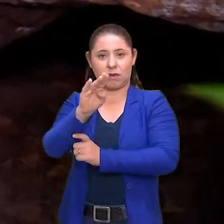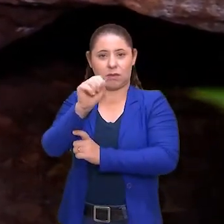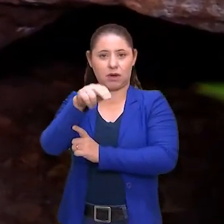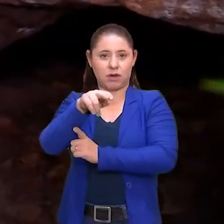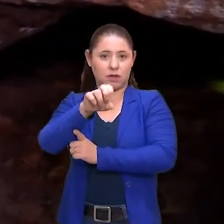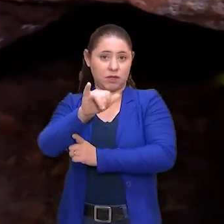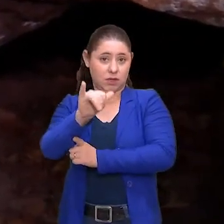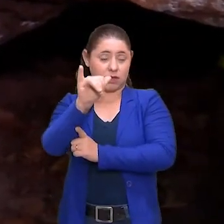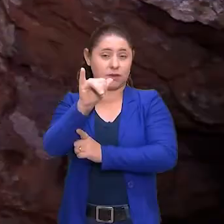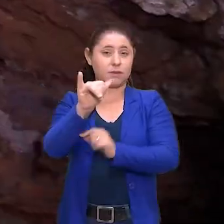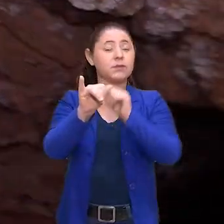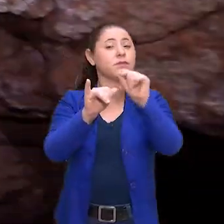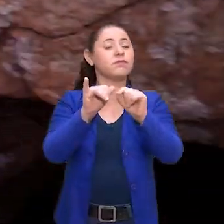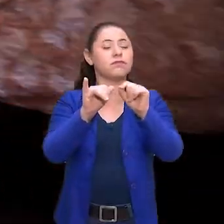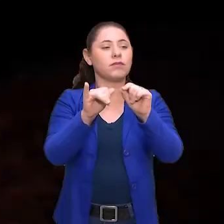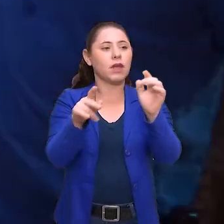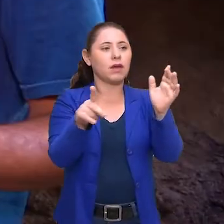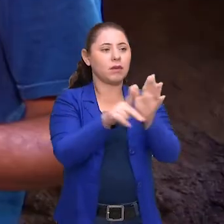Barney.